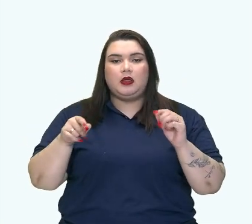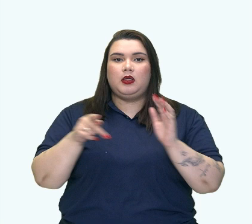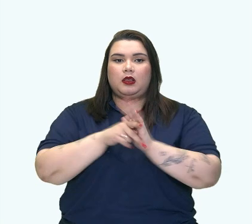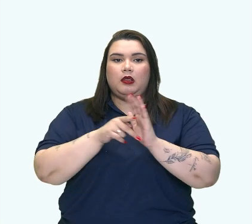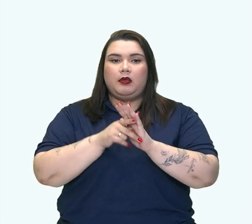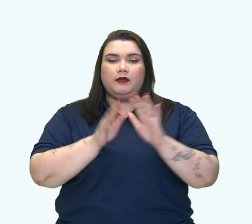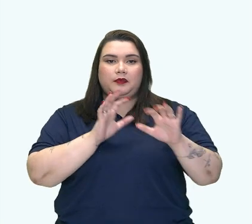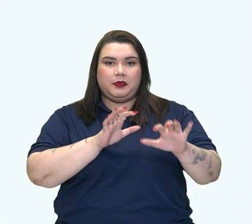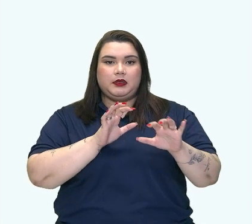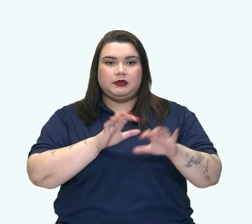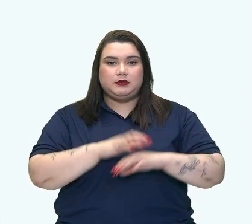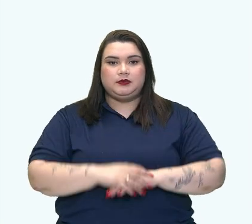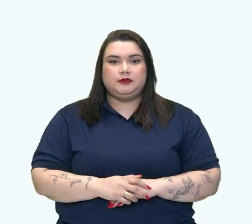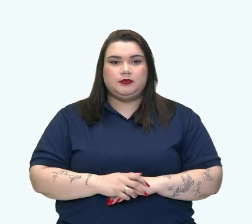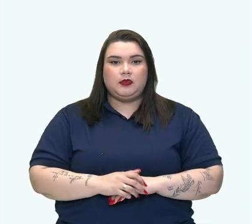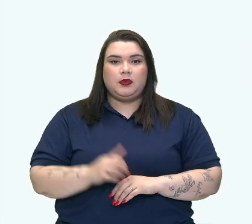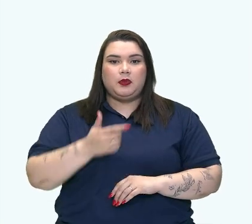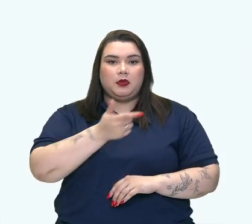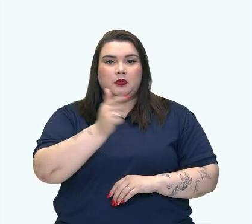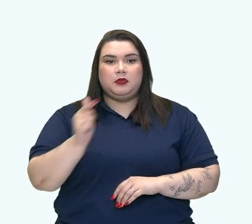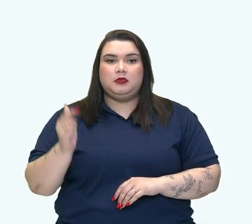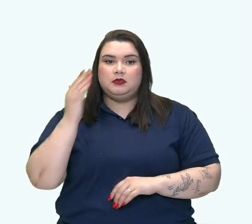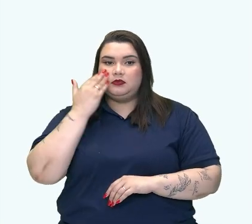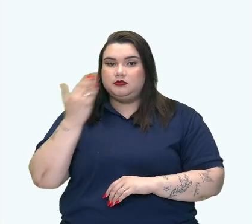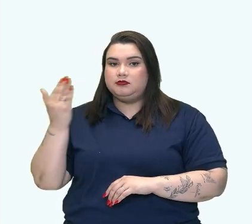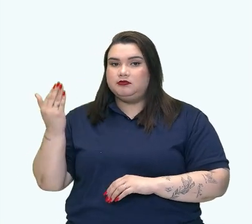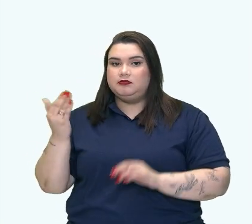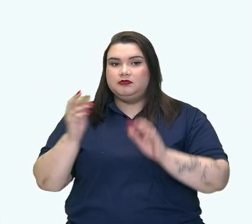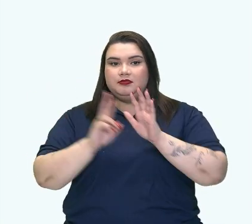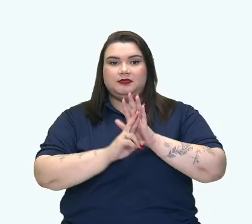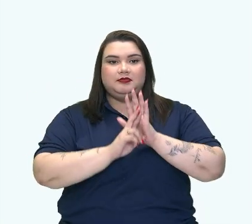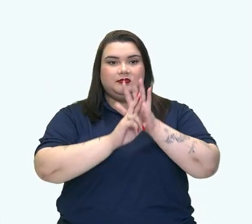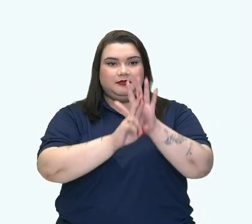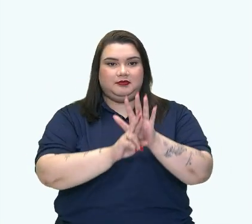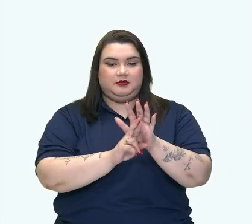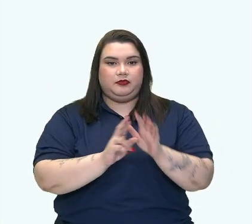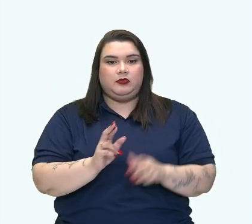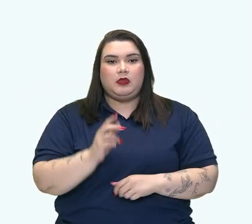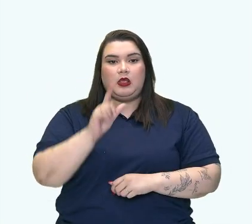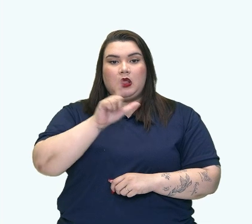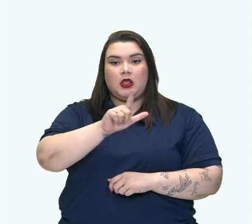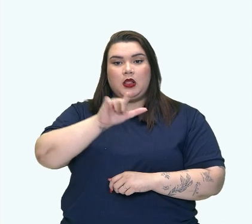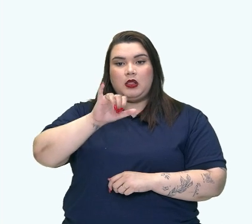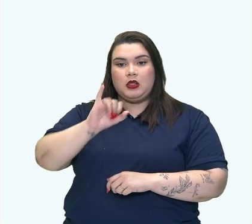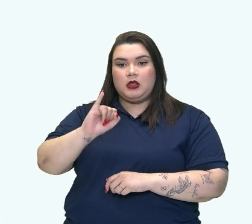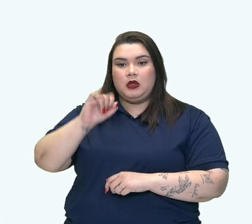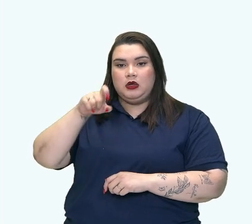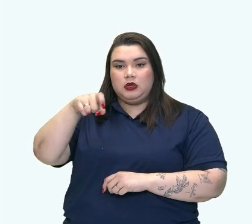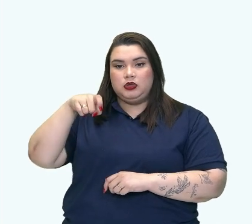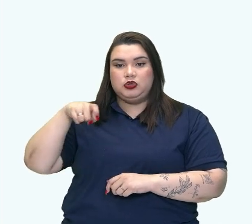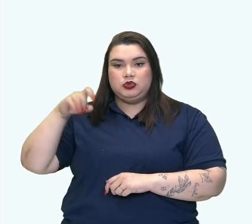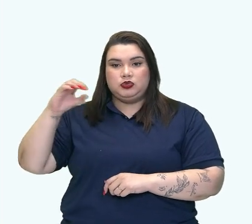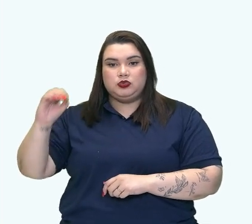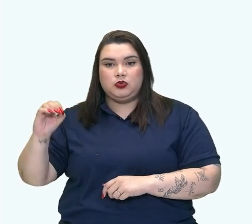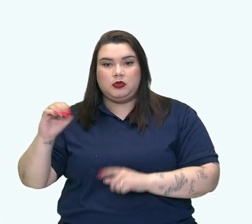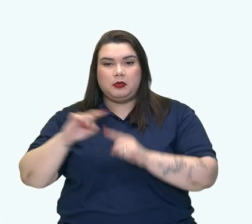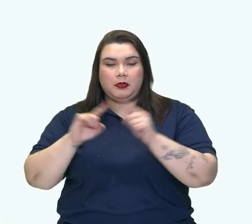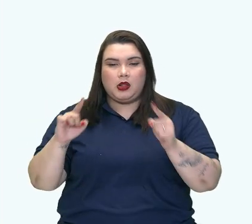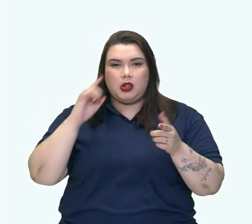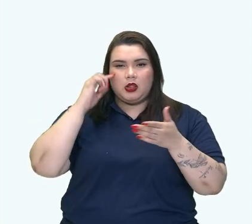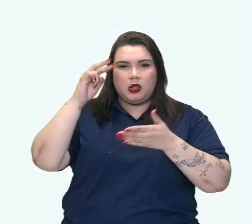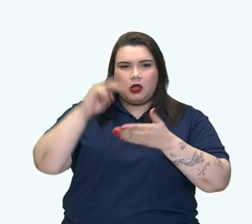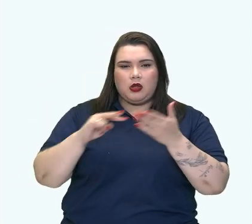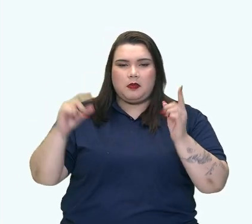né? Temos esse outro aqui bastante representativo, lixo. Ah, mas esse lixo, quando a gente lê